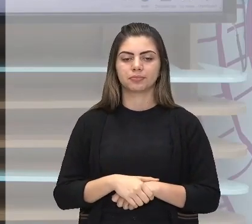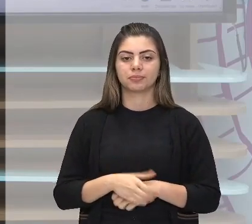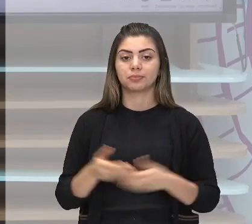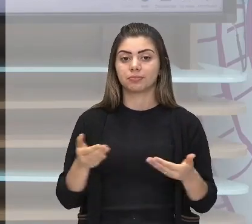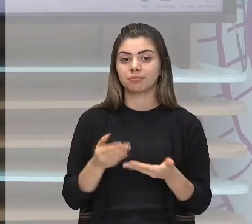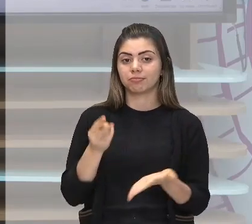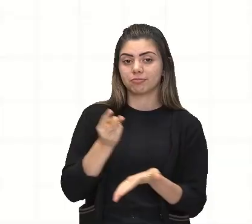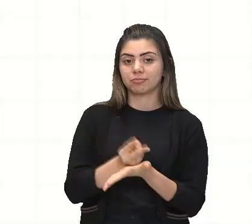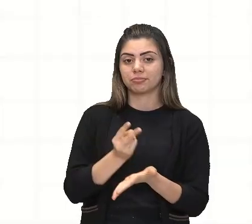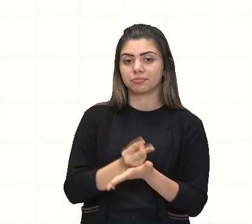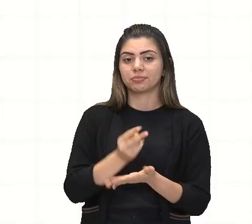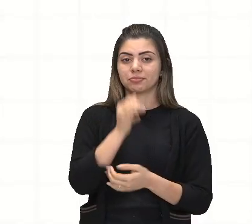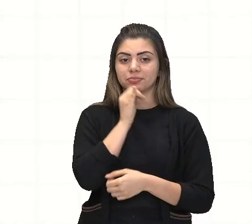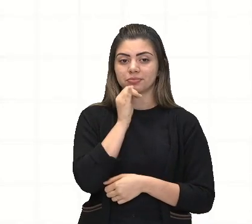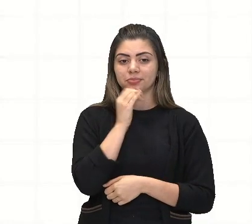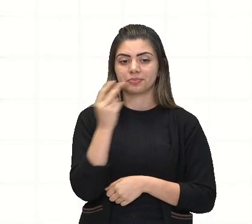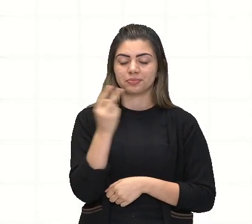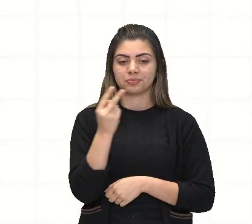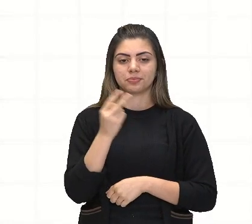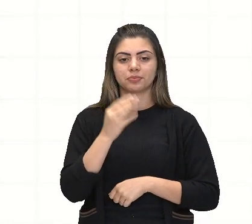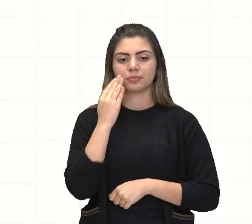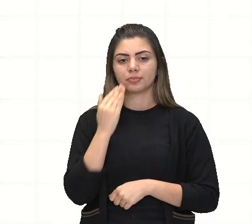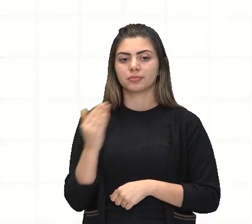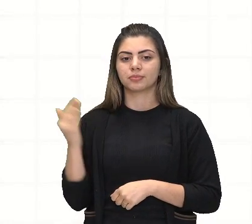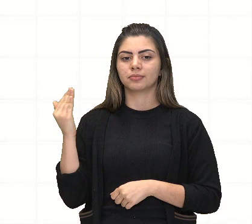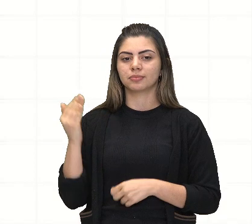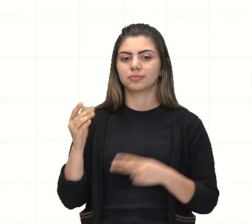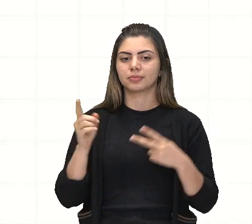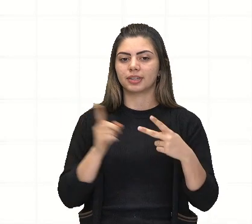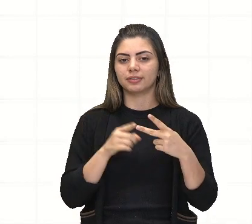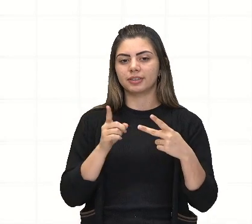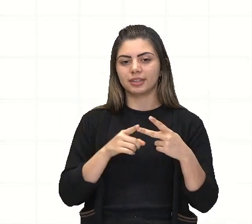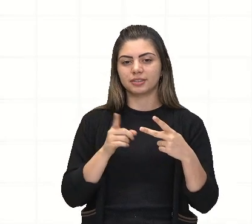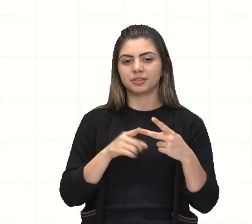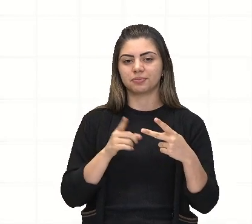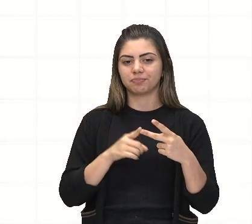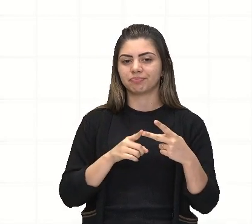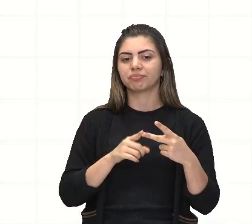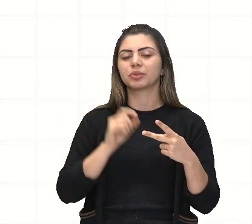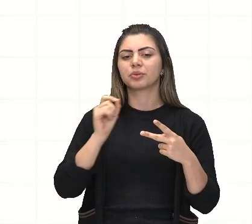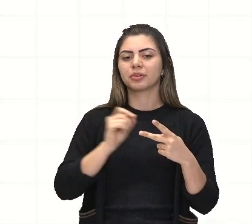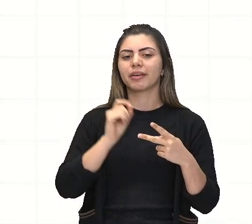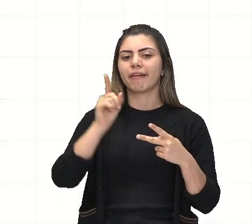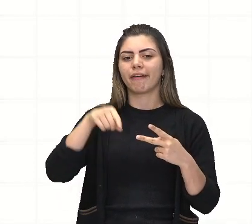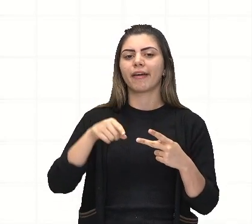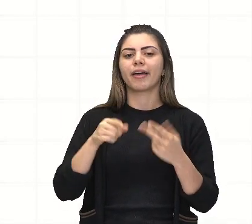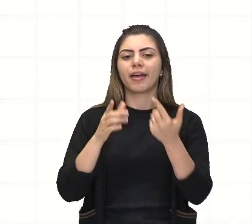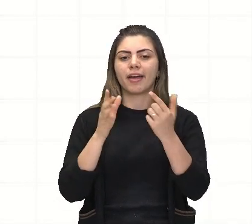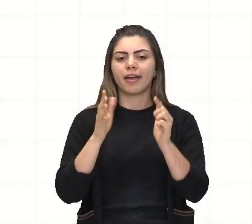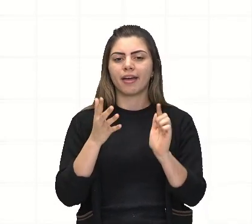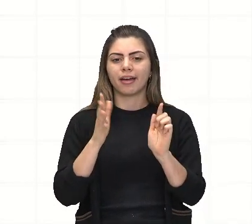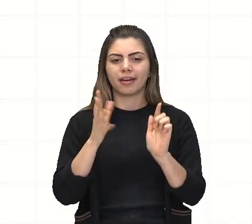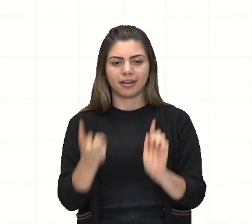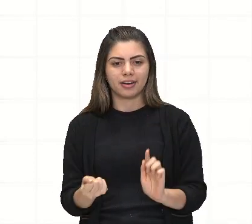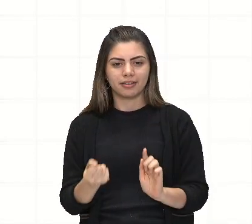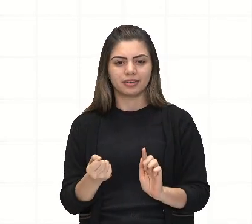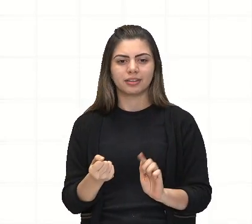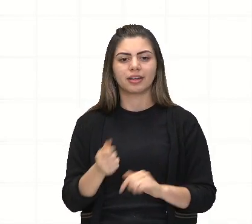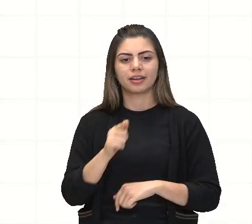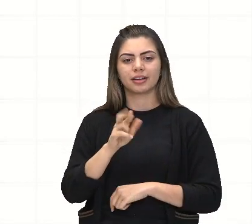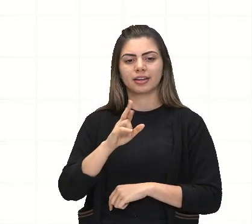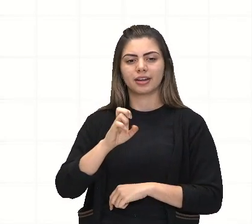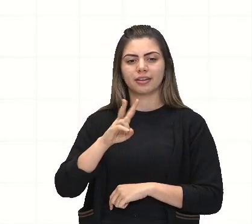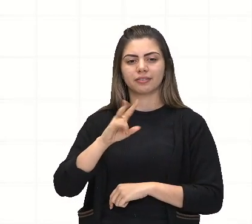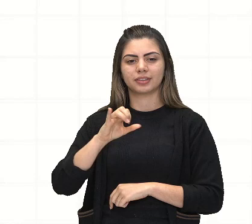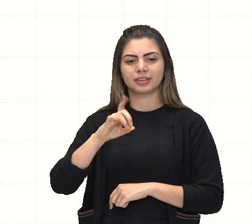continuar com o segundo exemplo. No segundo exemplo, nós temos gravidade e peso, certo? Então, aqui,